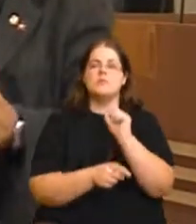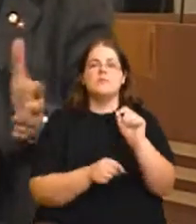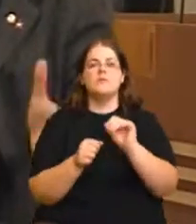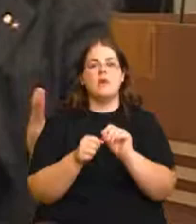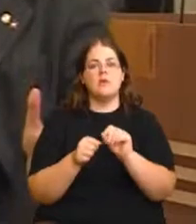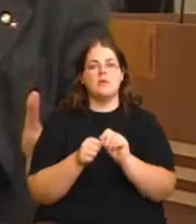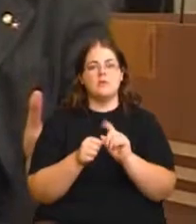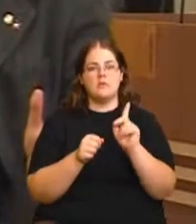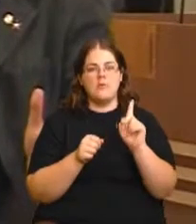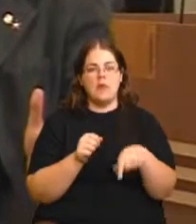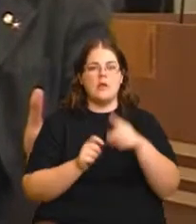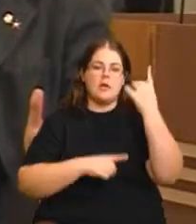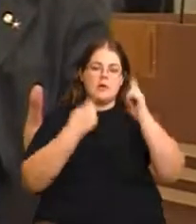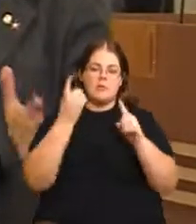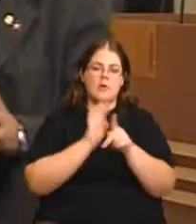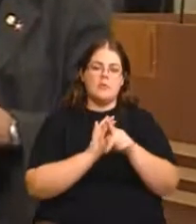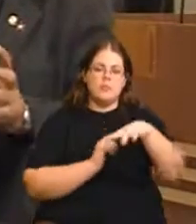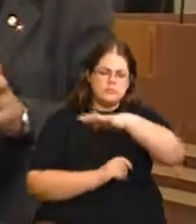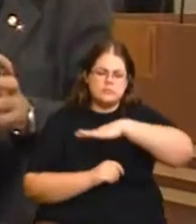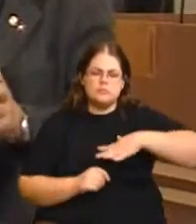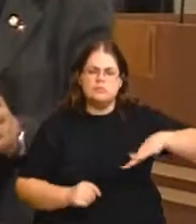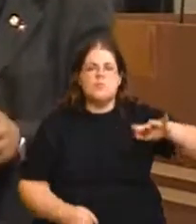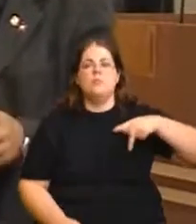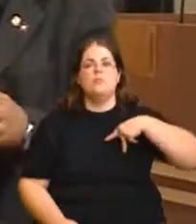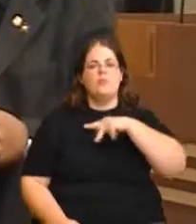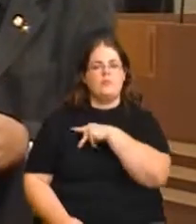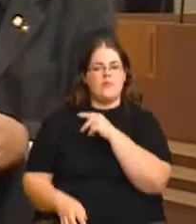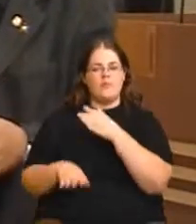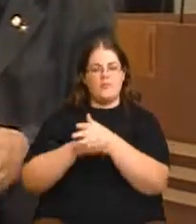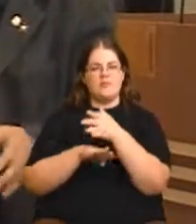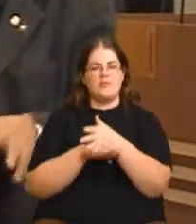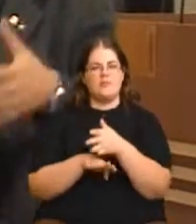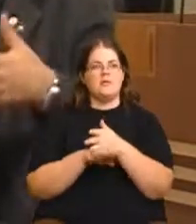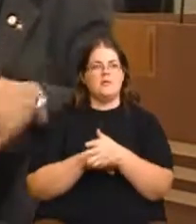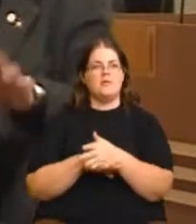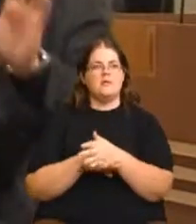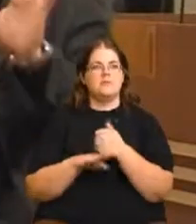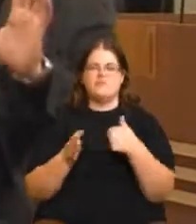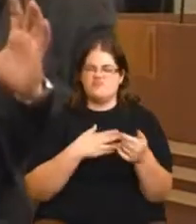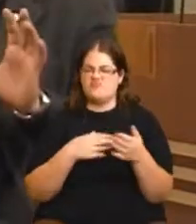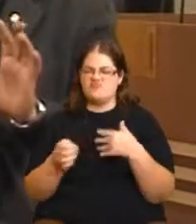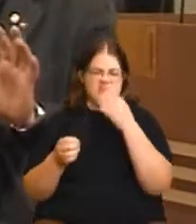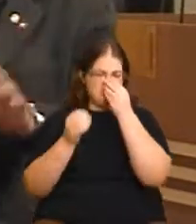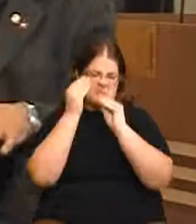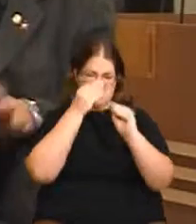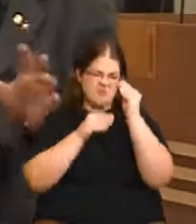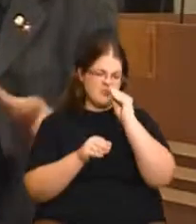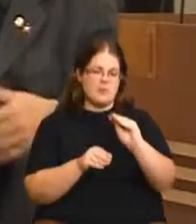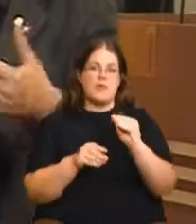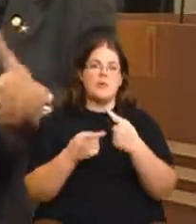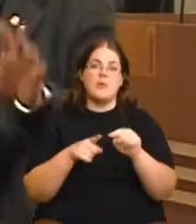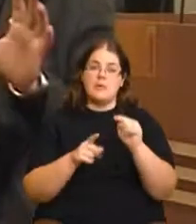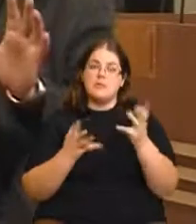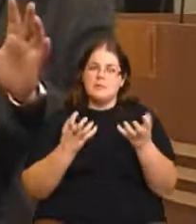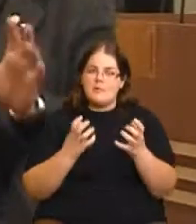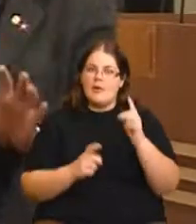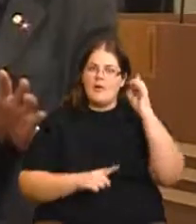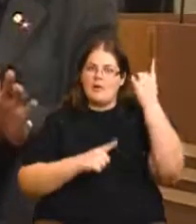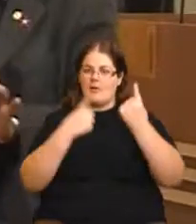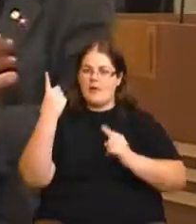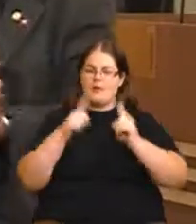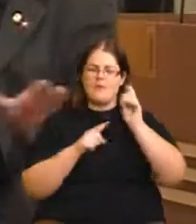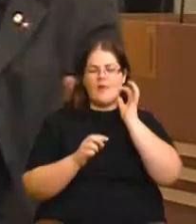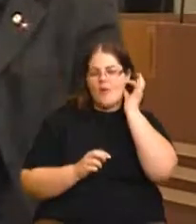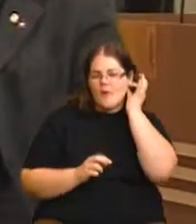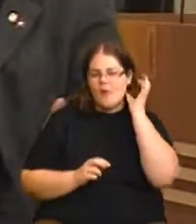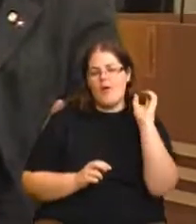popular, é um Carnaval show. São dois fatores bons. Se quer um Carnaval popular, faz de qualquer jeito, não ajuda, aí faz. Aí,